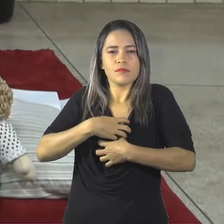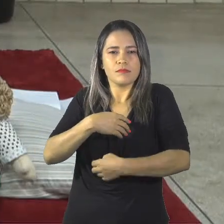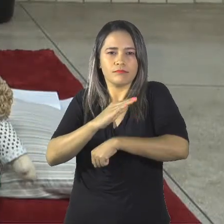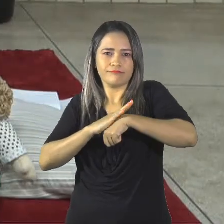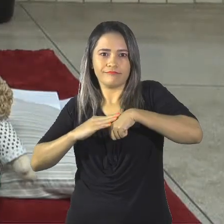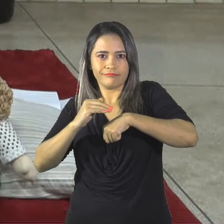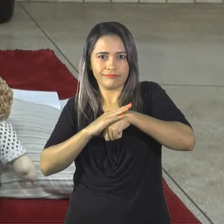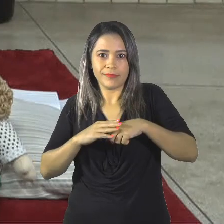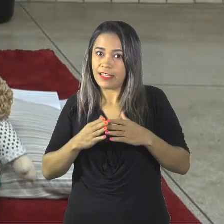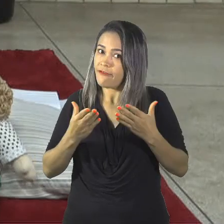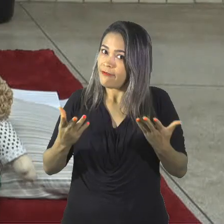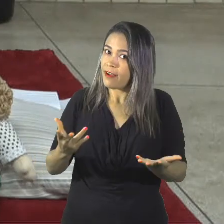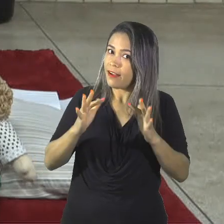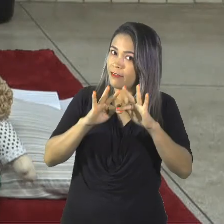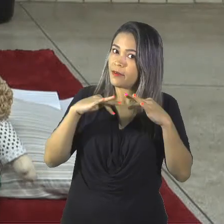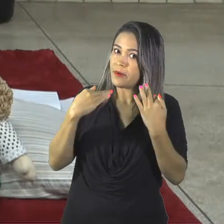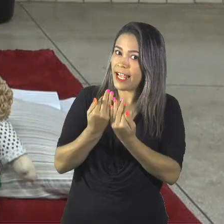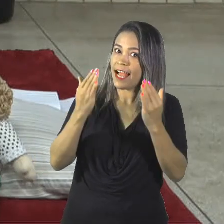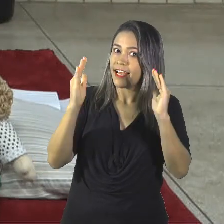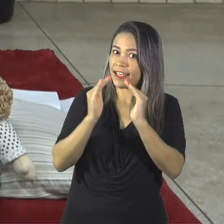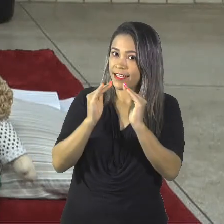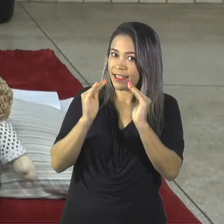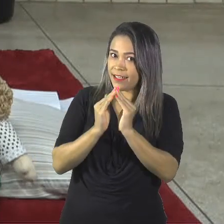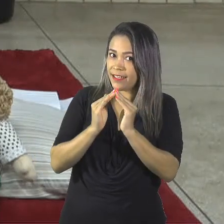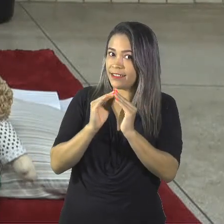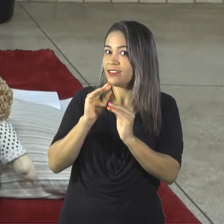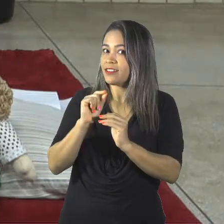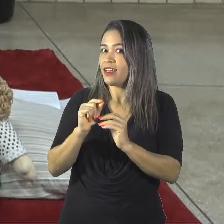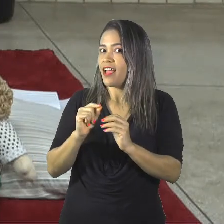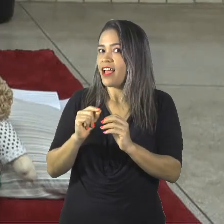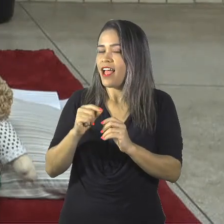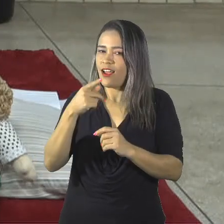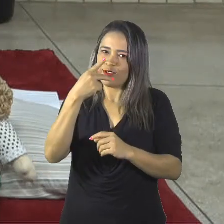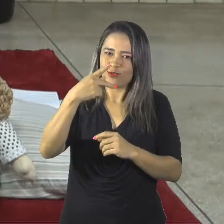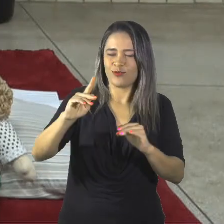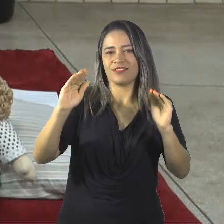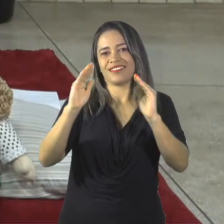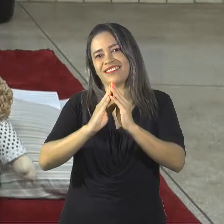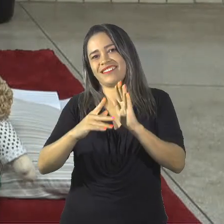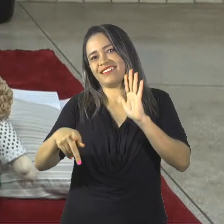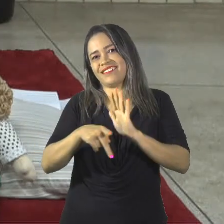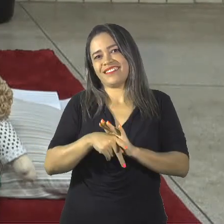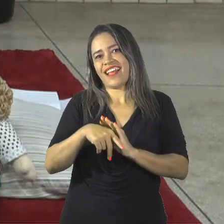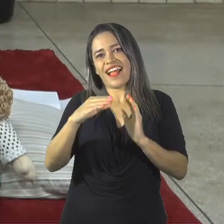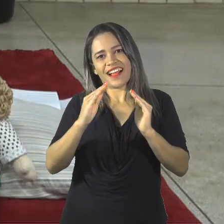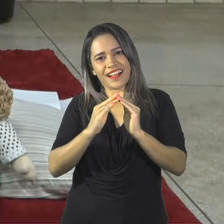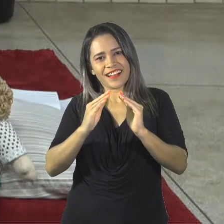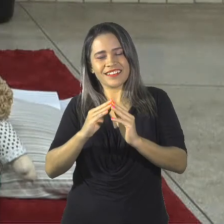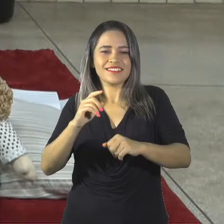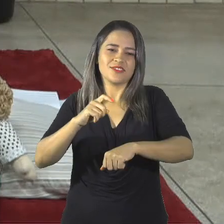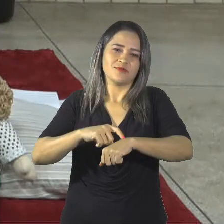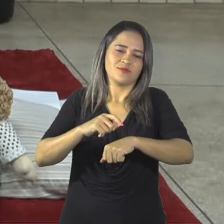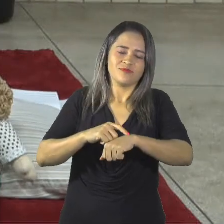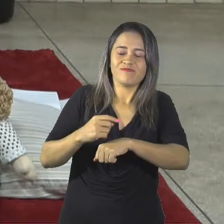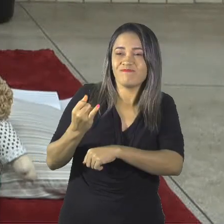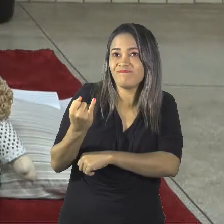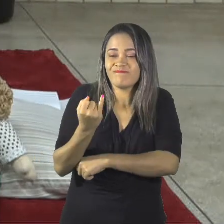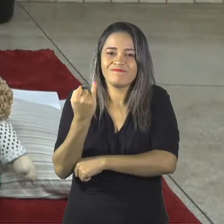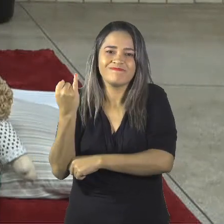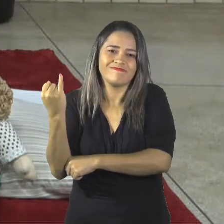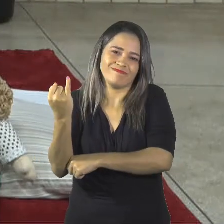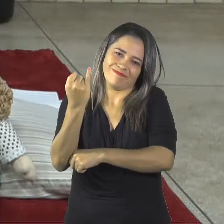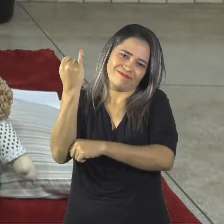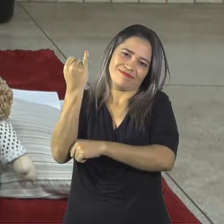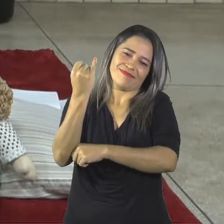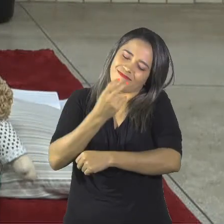sem falar, família, que a casa é onde a sua criança mora, é na casa que ela vai viver momentos inesquecíveis que ela